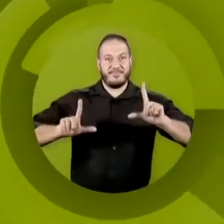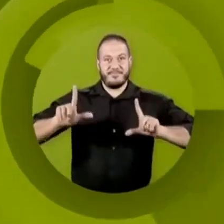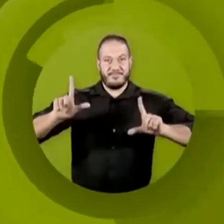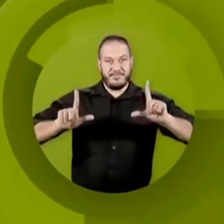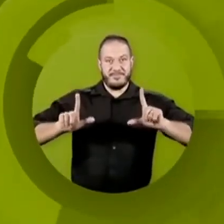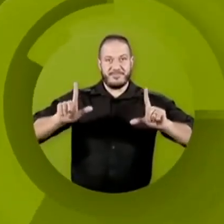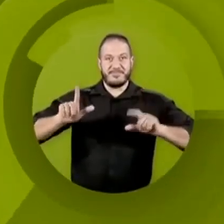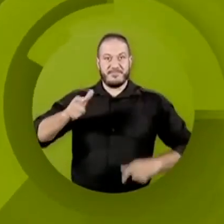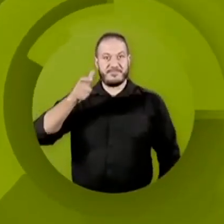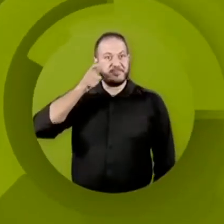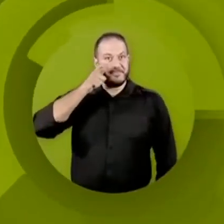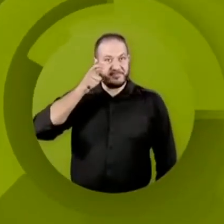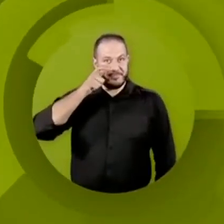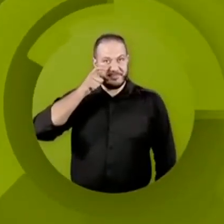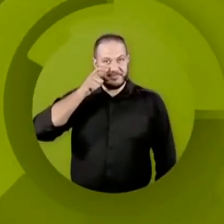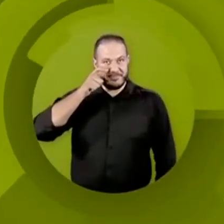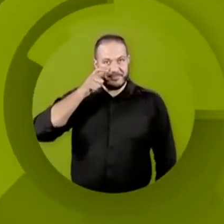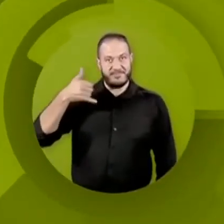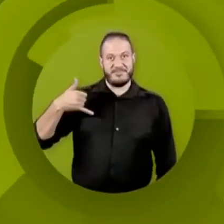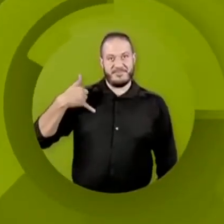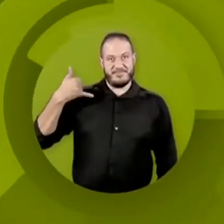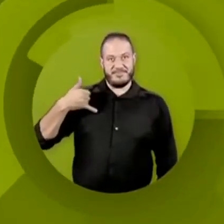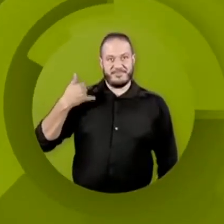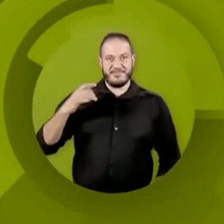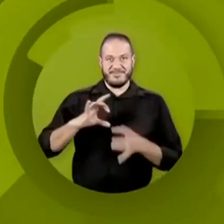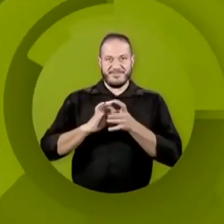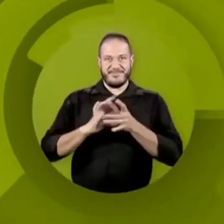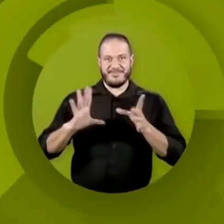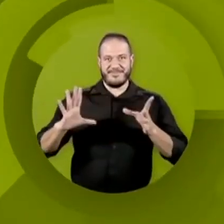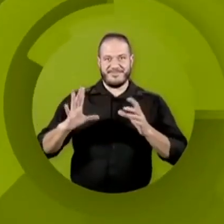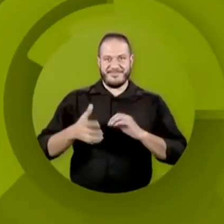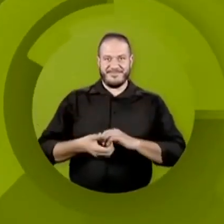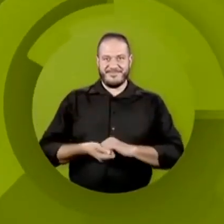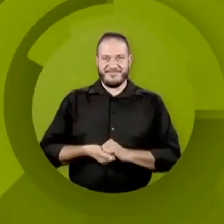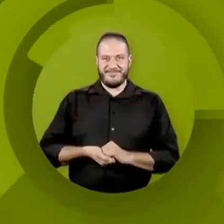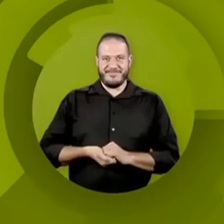O programa a seguir é livre para todos os públicos.